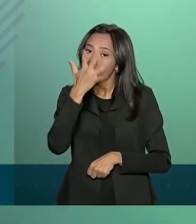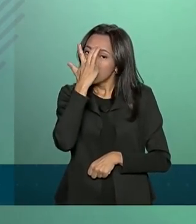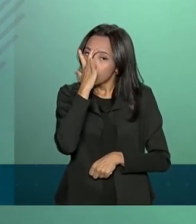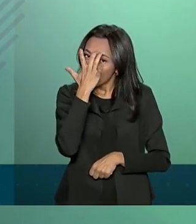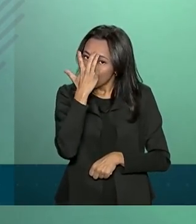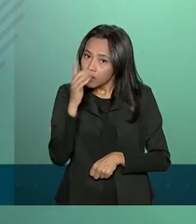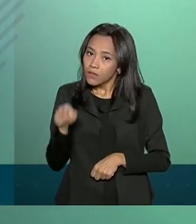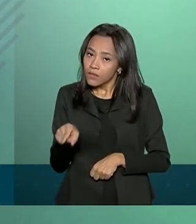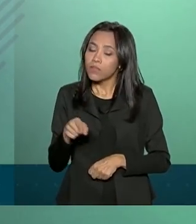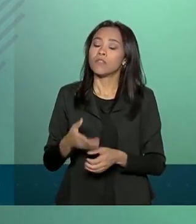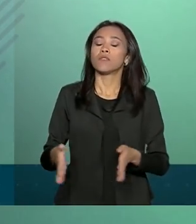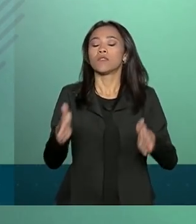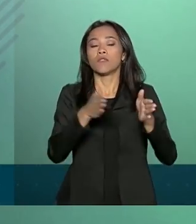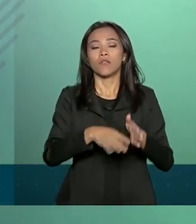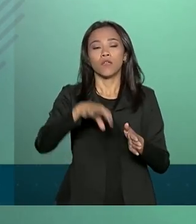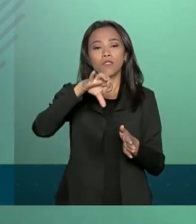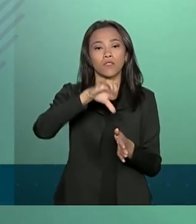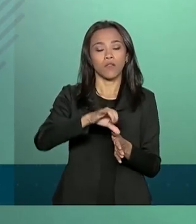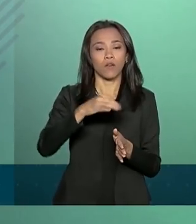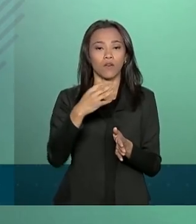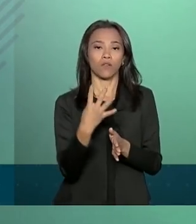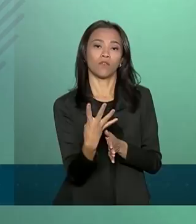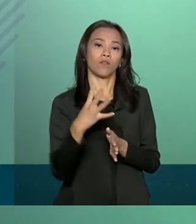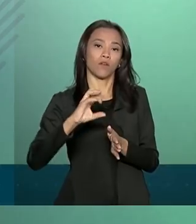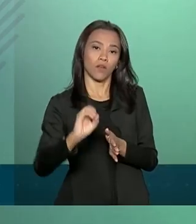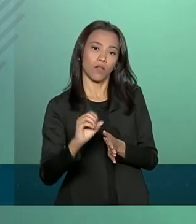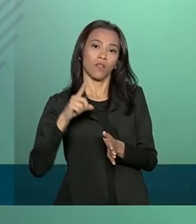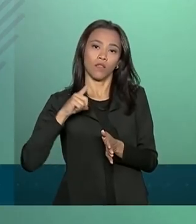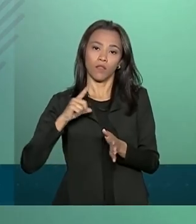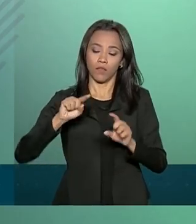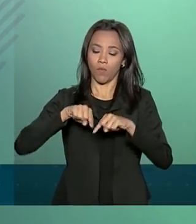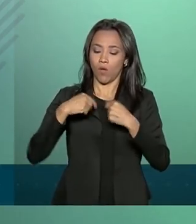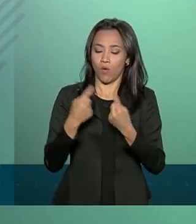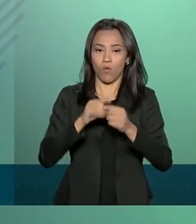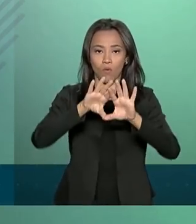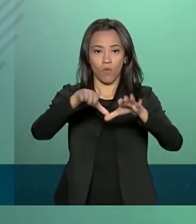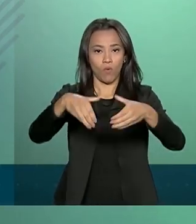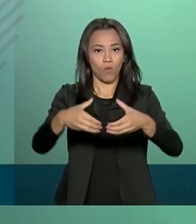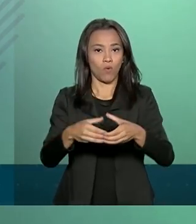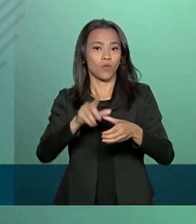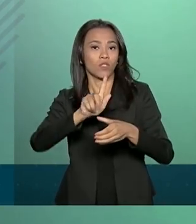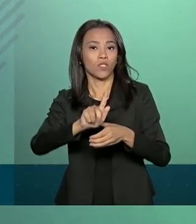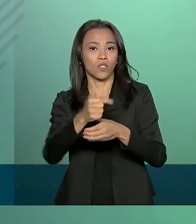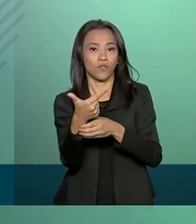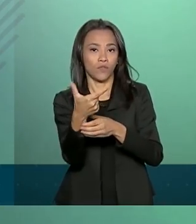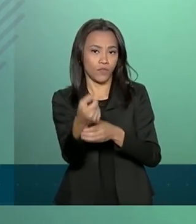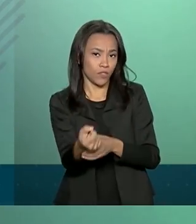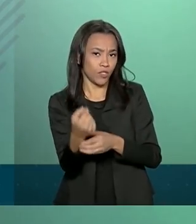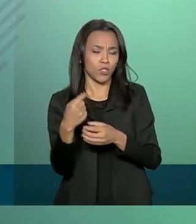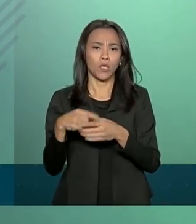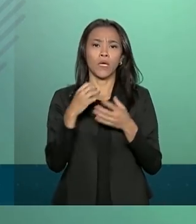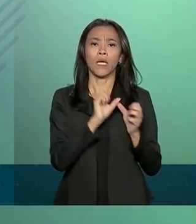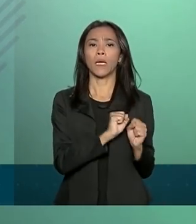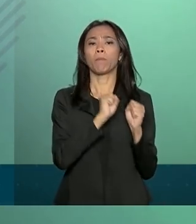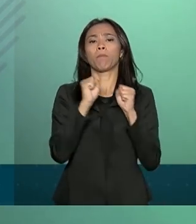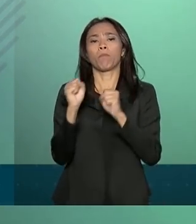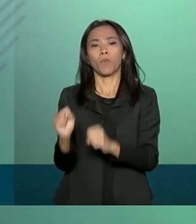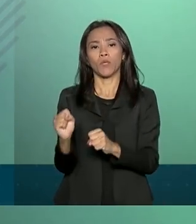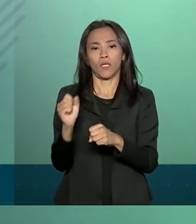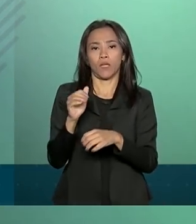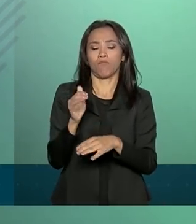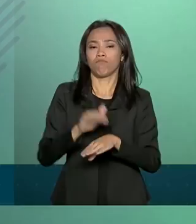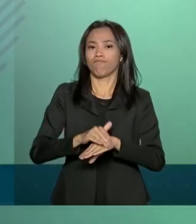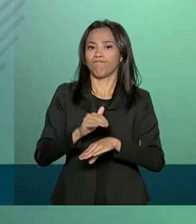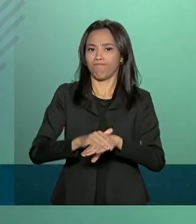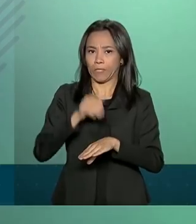40 reunião paralela dos líderes do g20 sobre empoderamento das mulheres